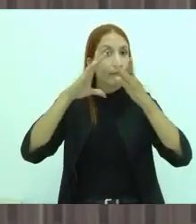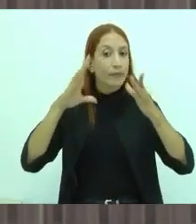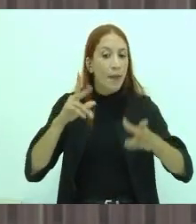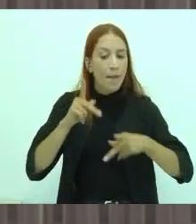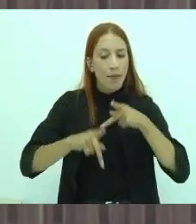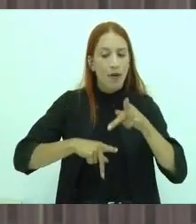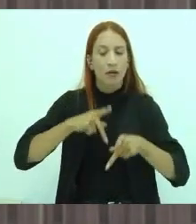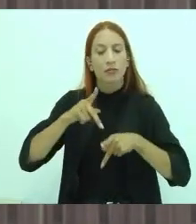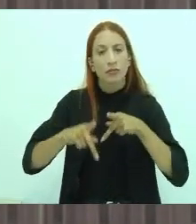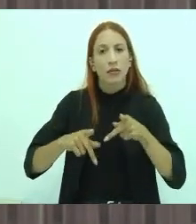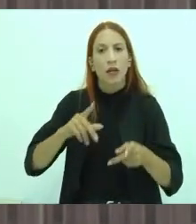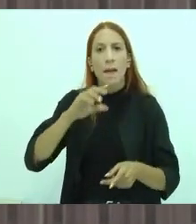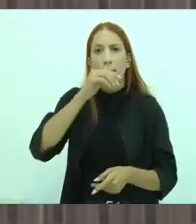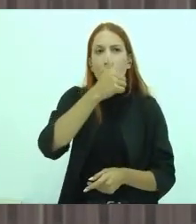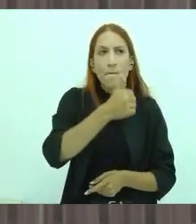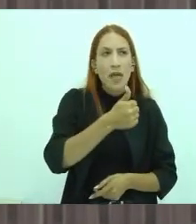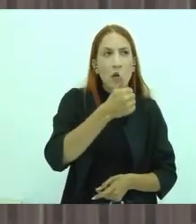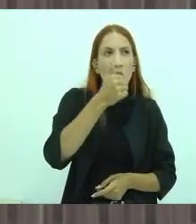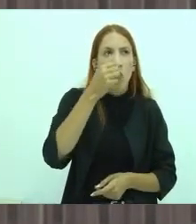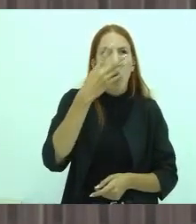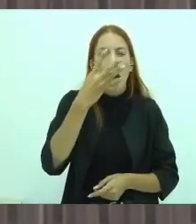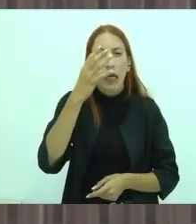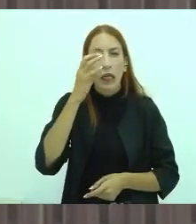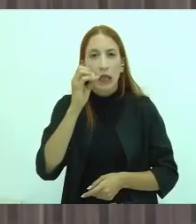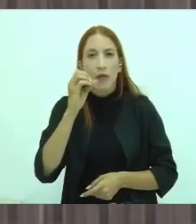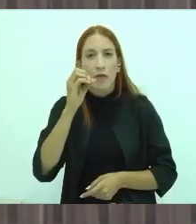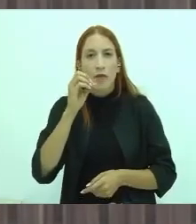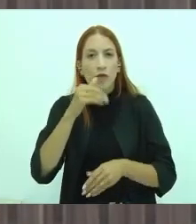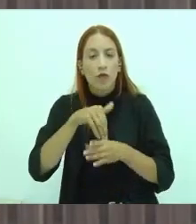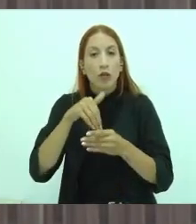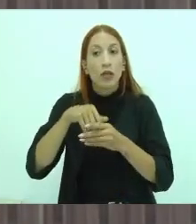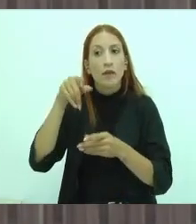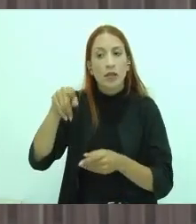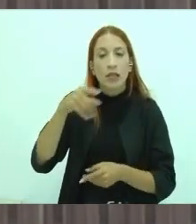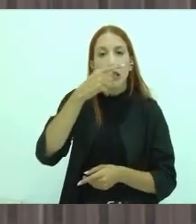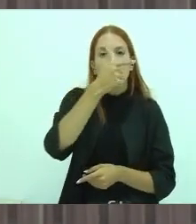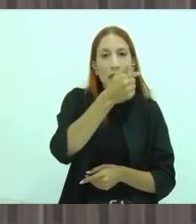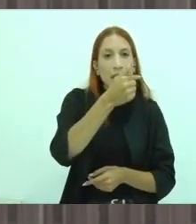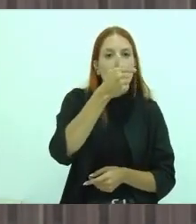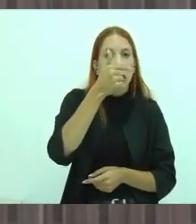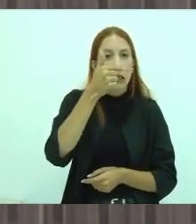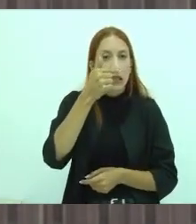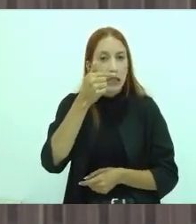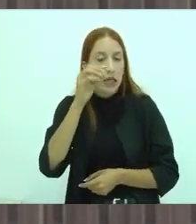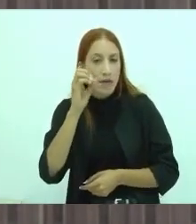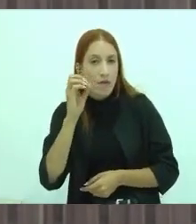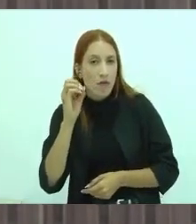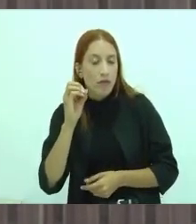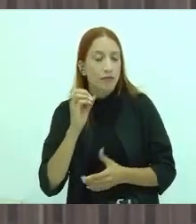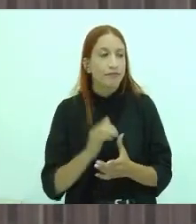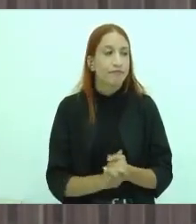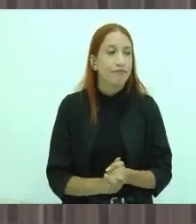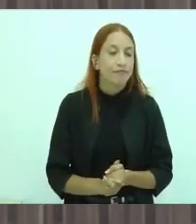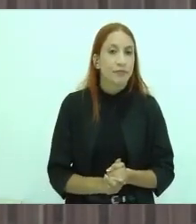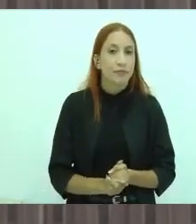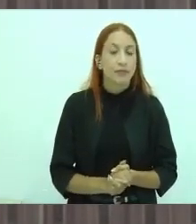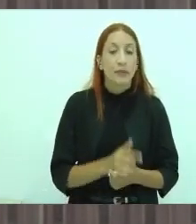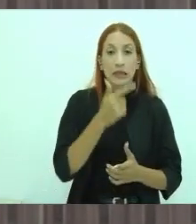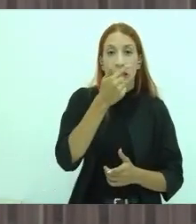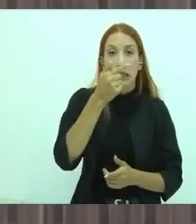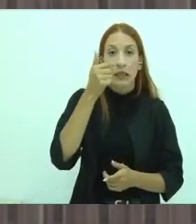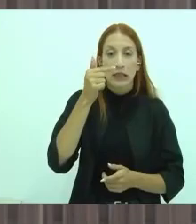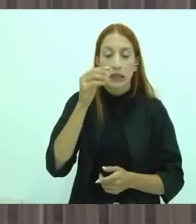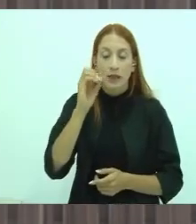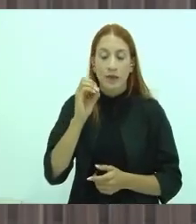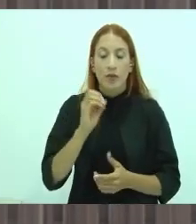povo ti4 votos Car você 780 Vot fomos eleit pelo povo estamos fazendo o trabalho